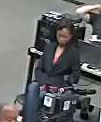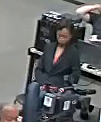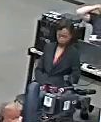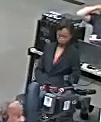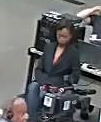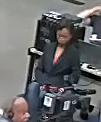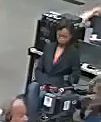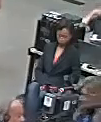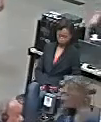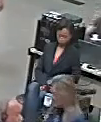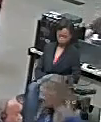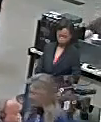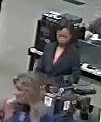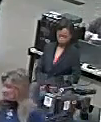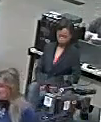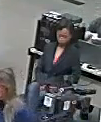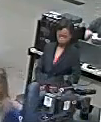frente